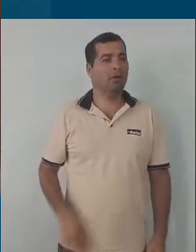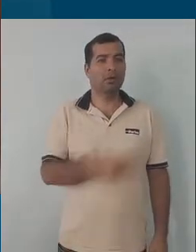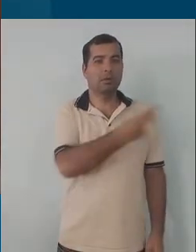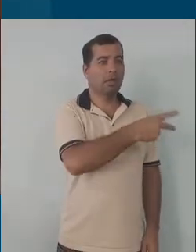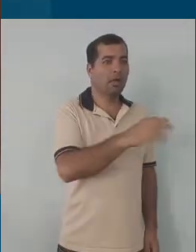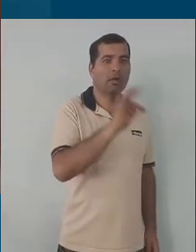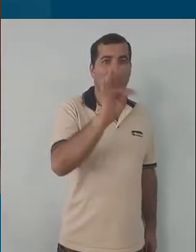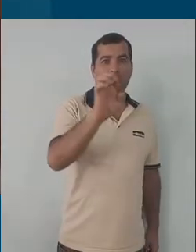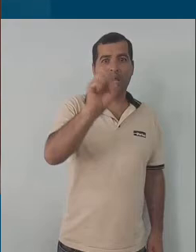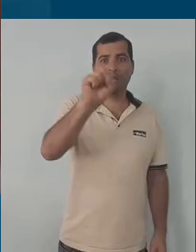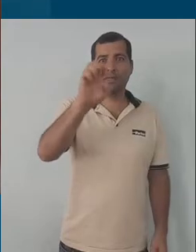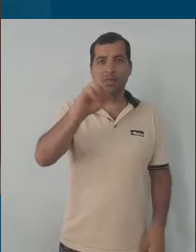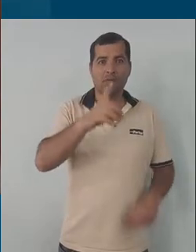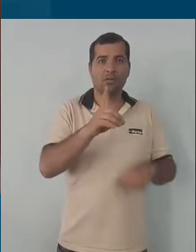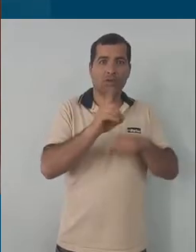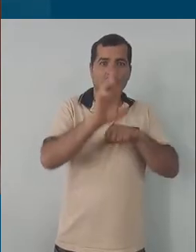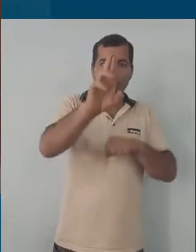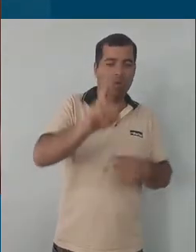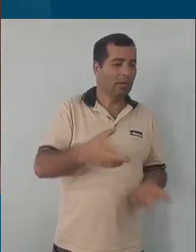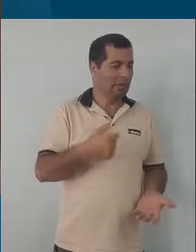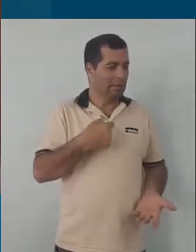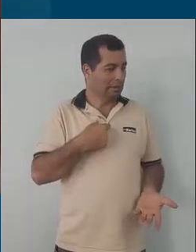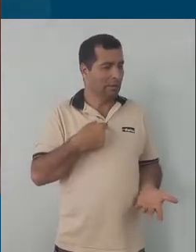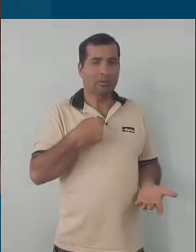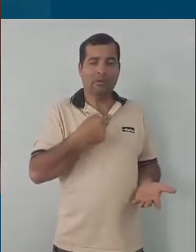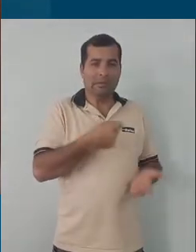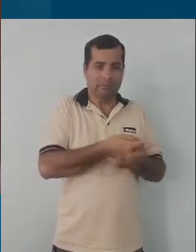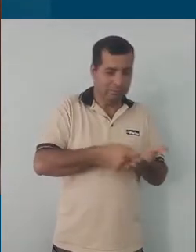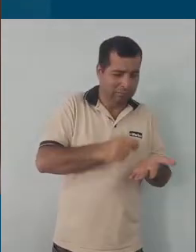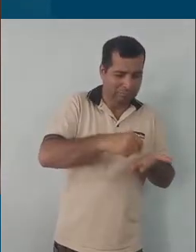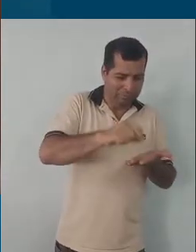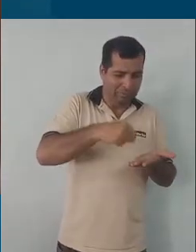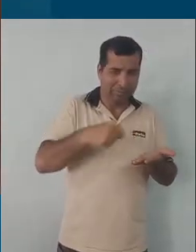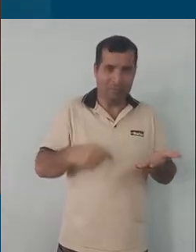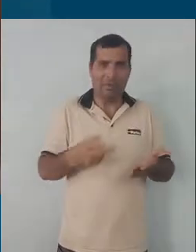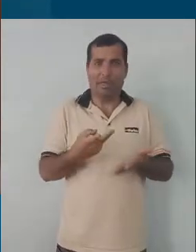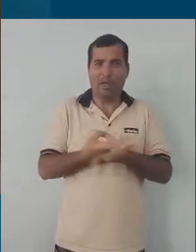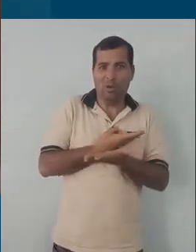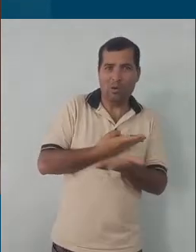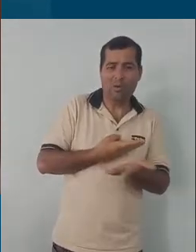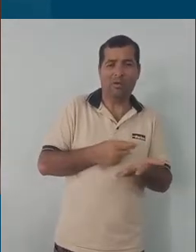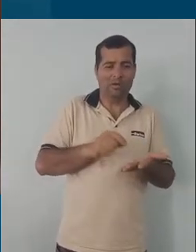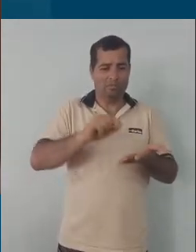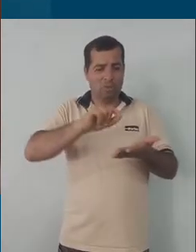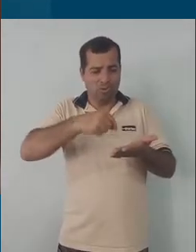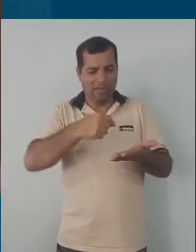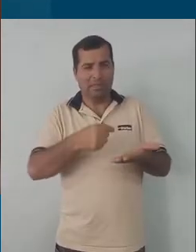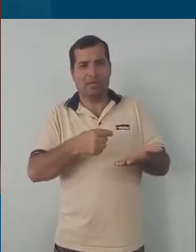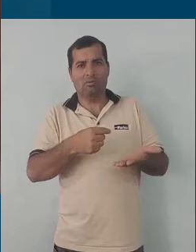fico maluca corrigindo pontuação, sentido.